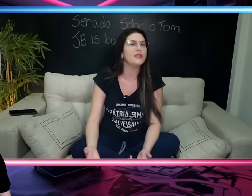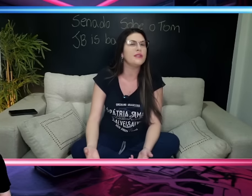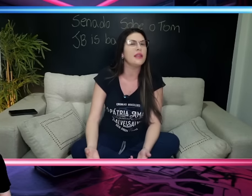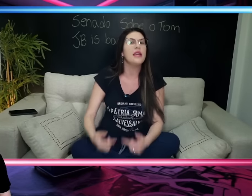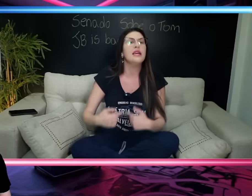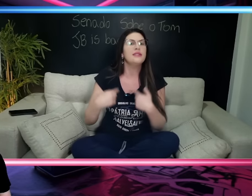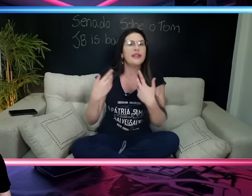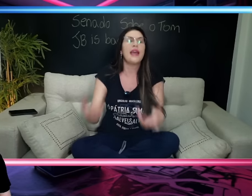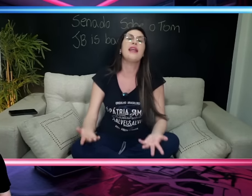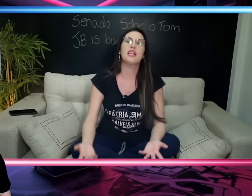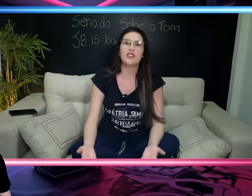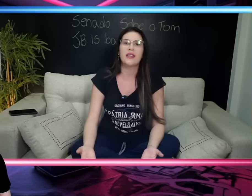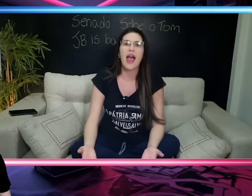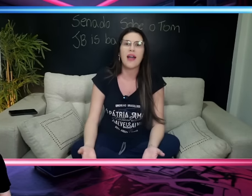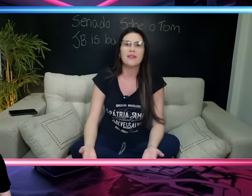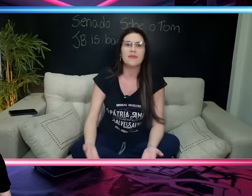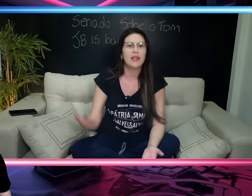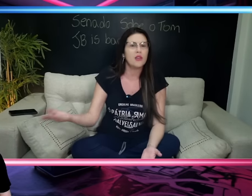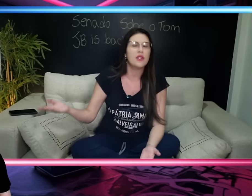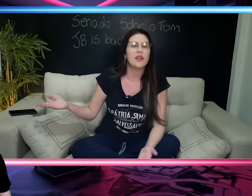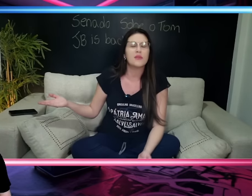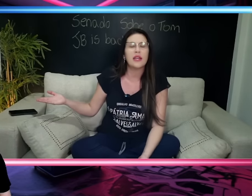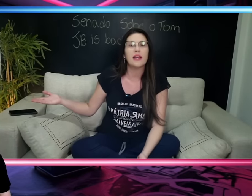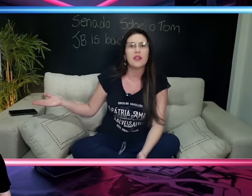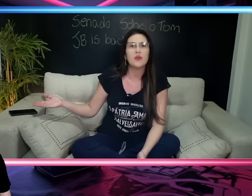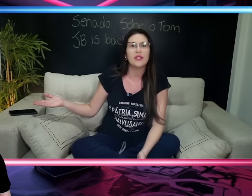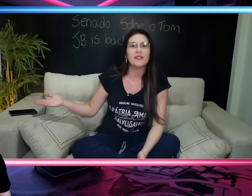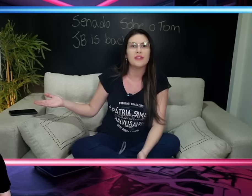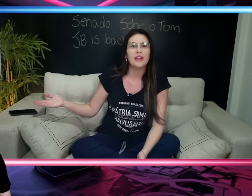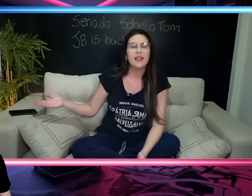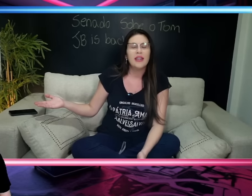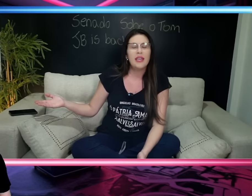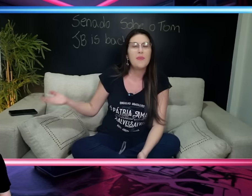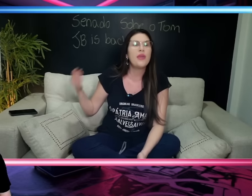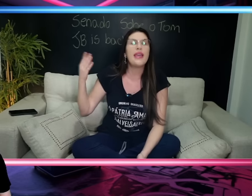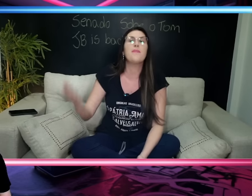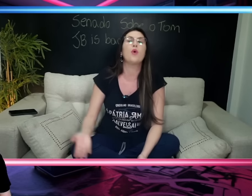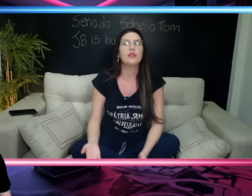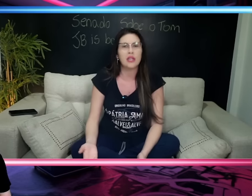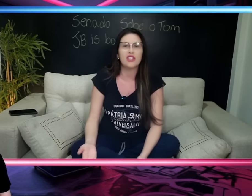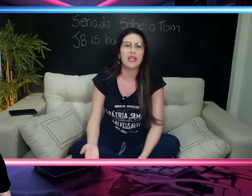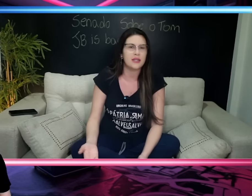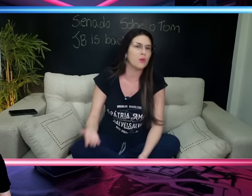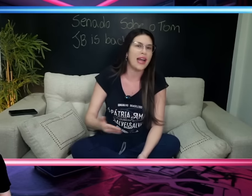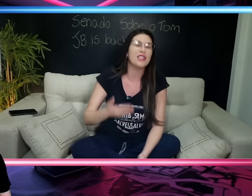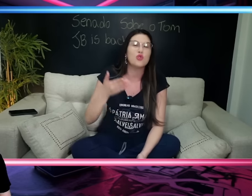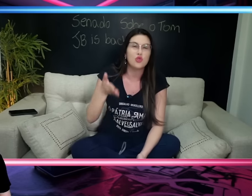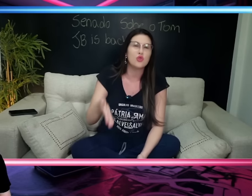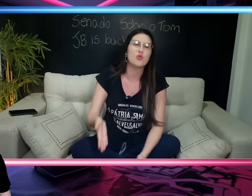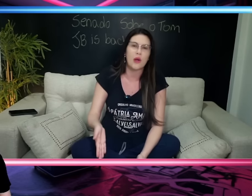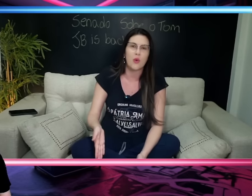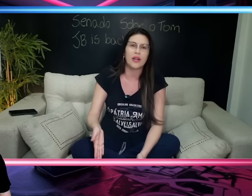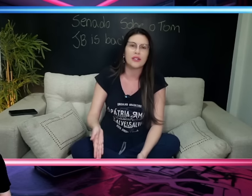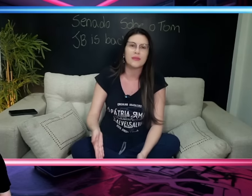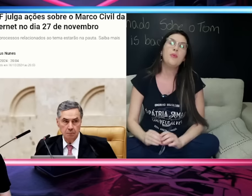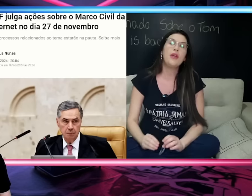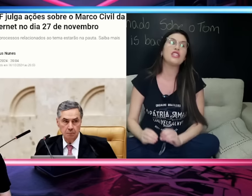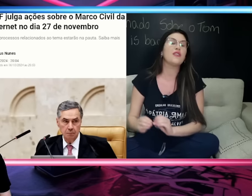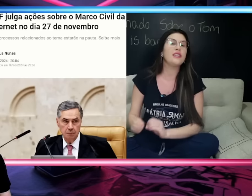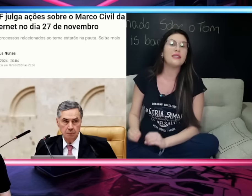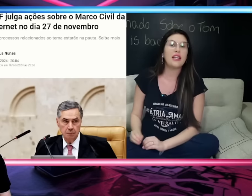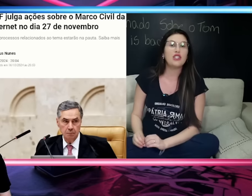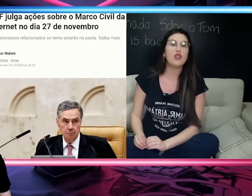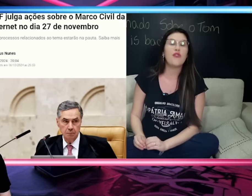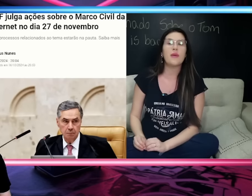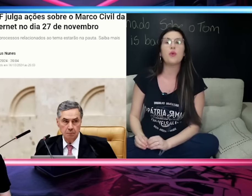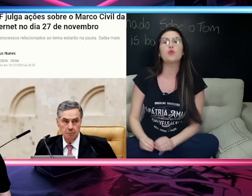ele diz que se querem legislar daqui do anos tem eleições E por que que é importante ressaltar isso justo agora porque